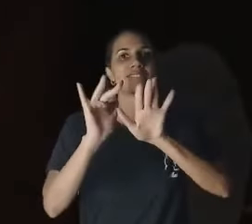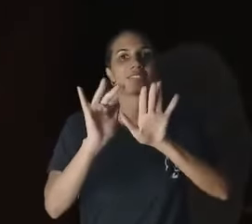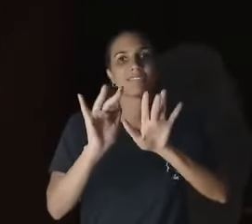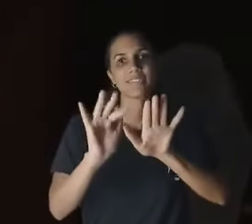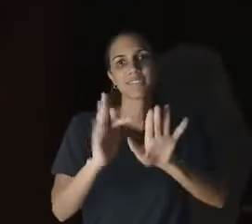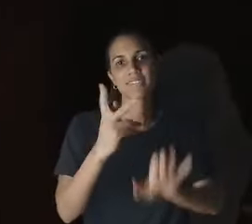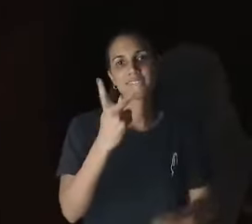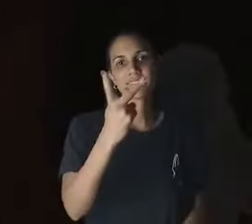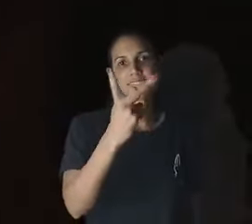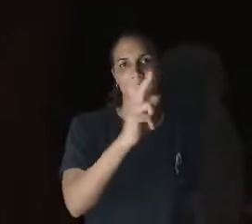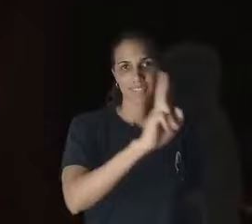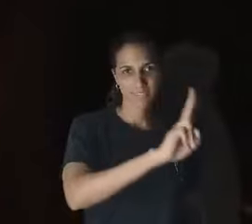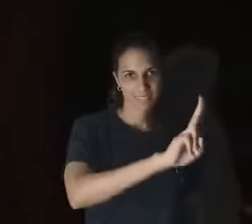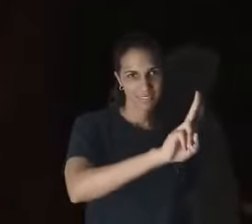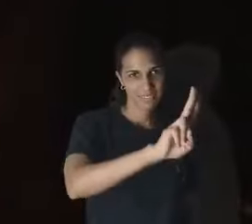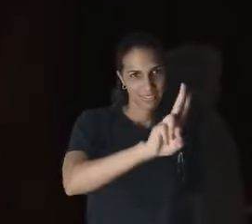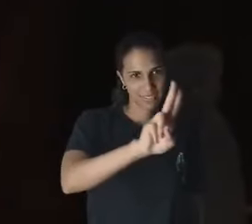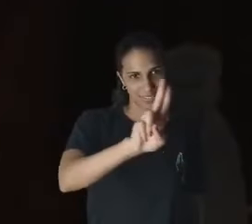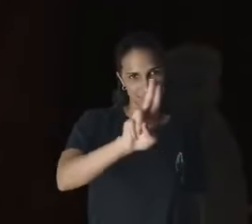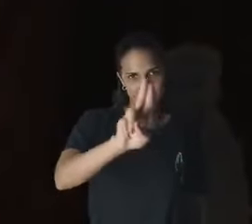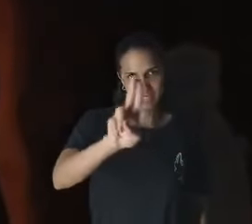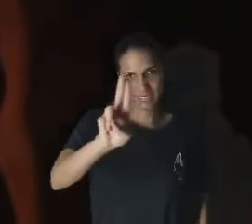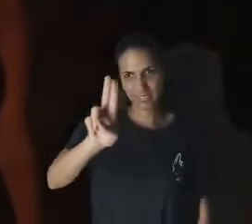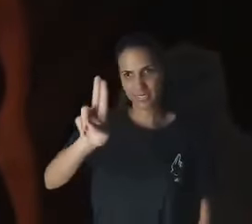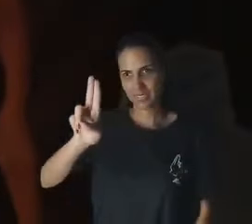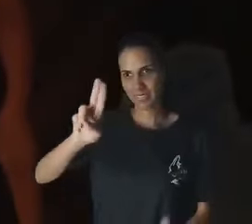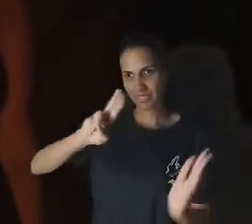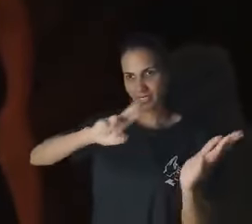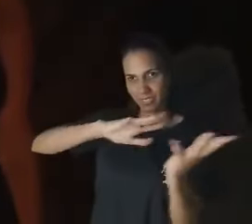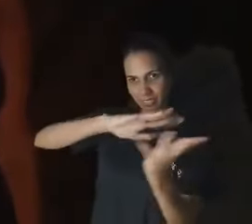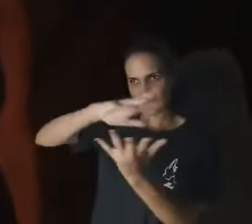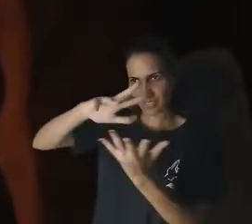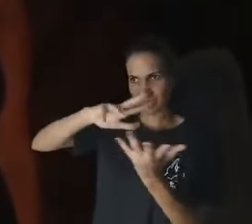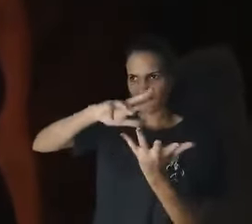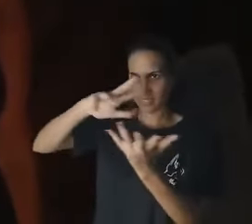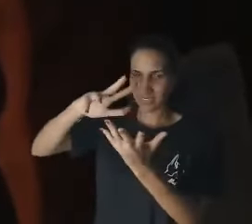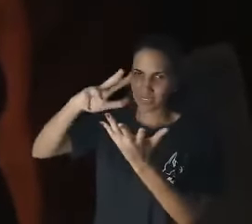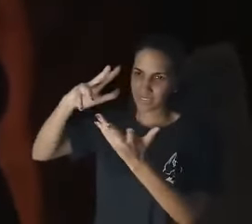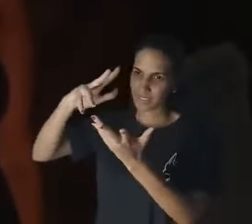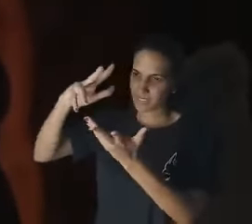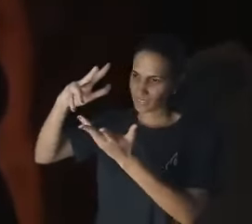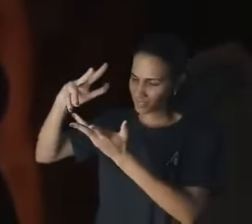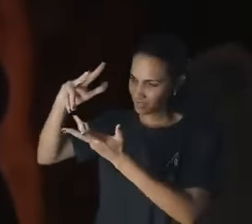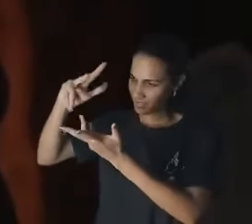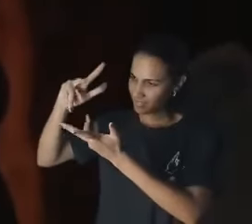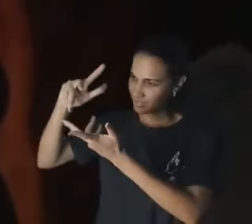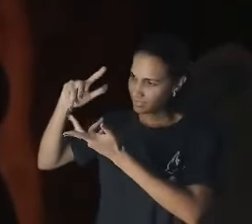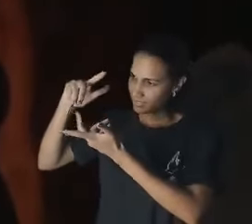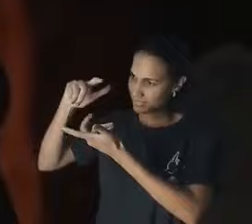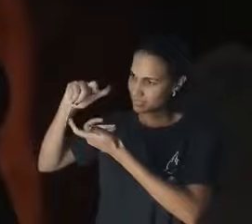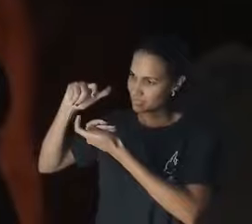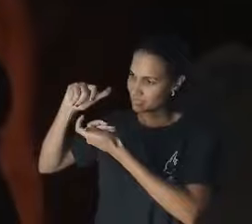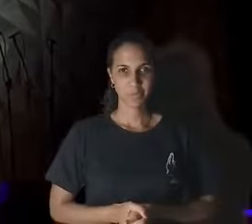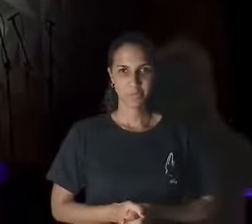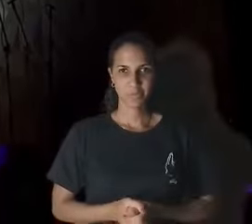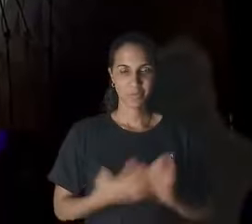Bendito é o teu nome em toda a terra.